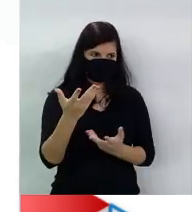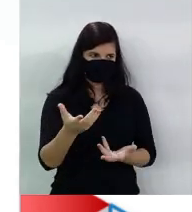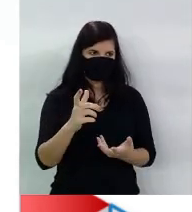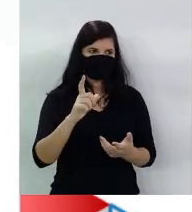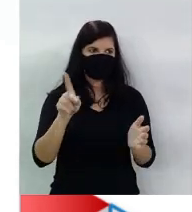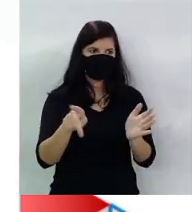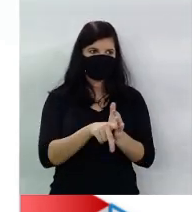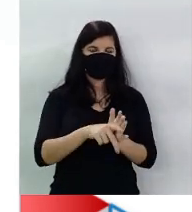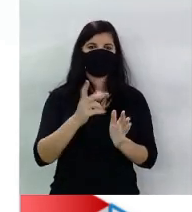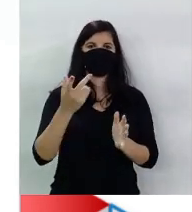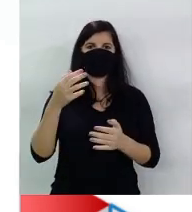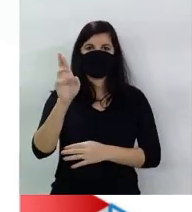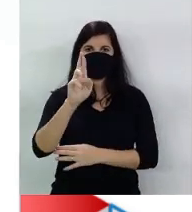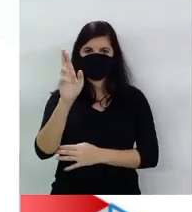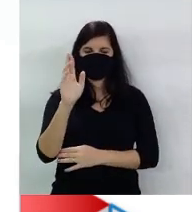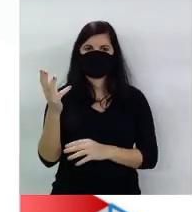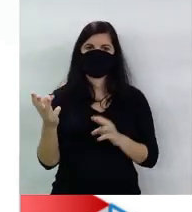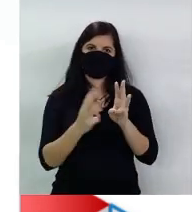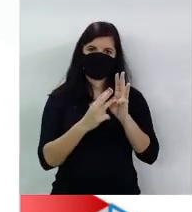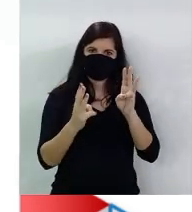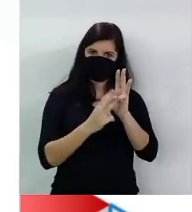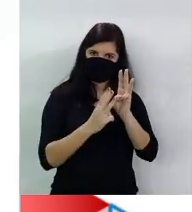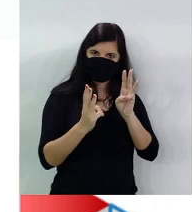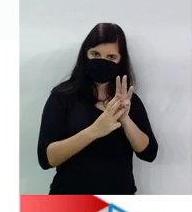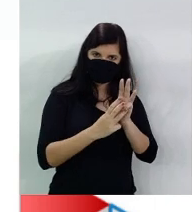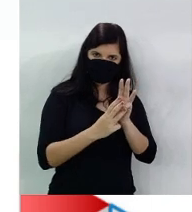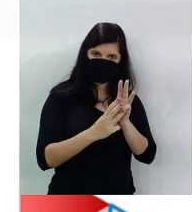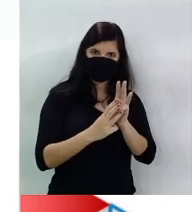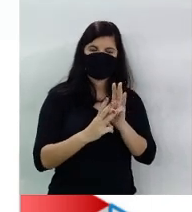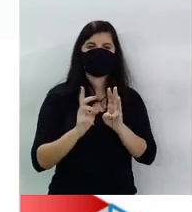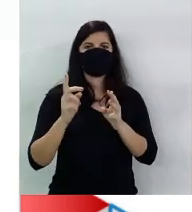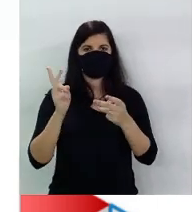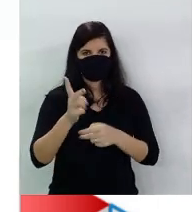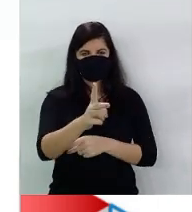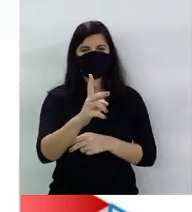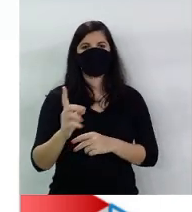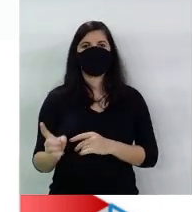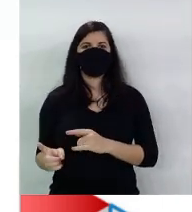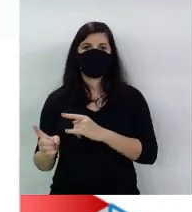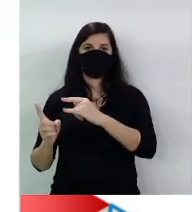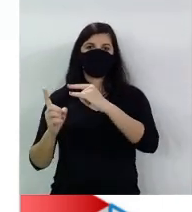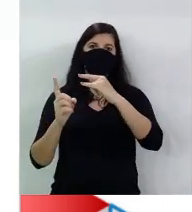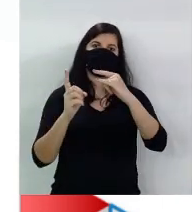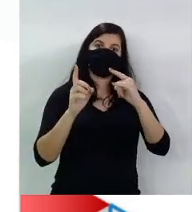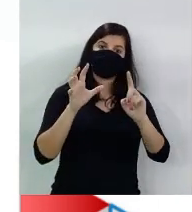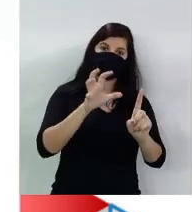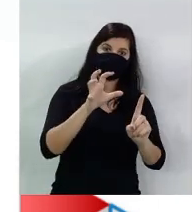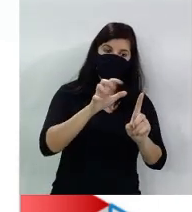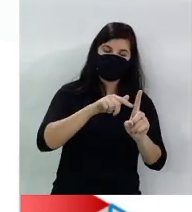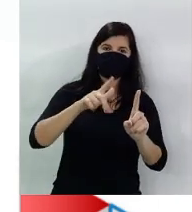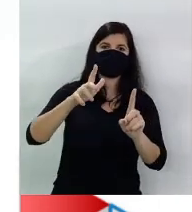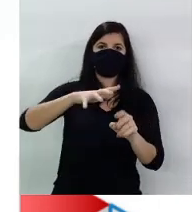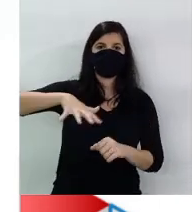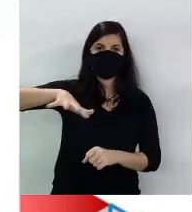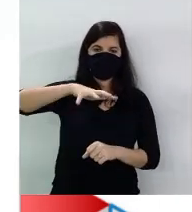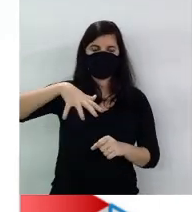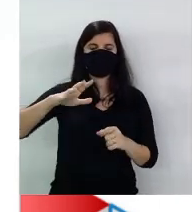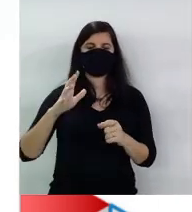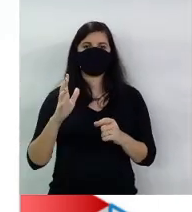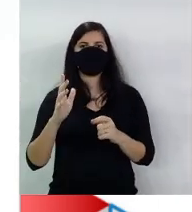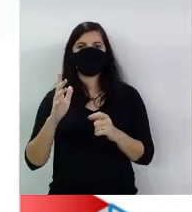uma religião indígena, mas também influenciada por elementos do culto cristão